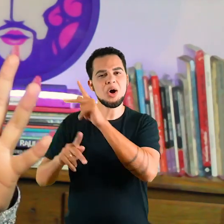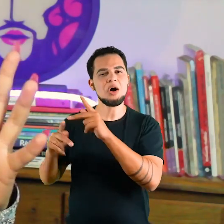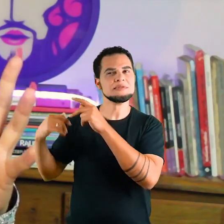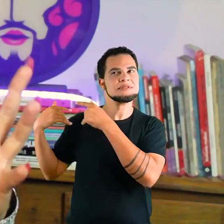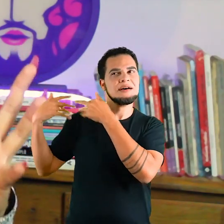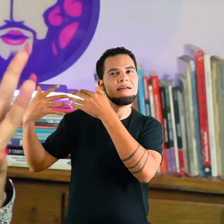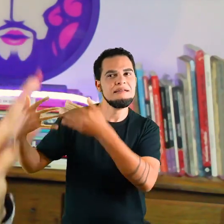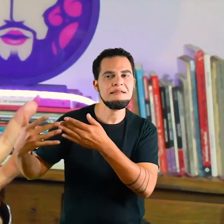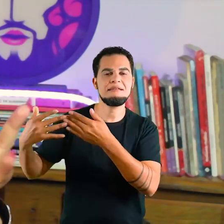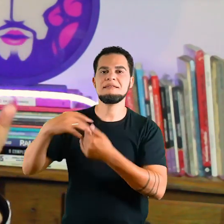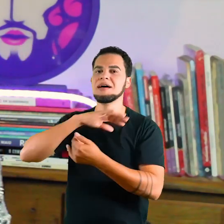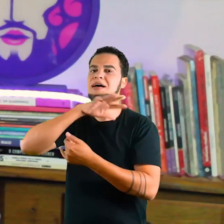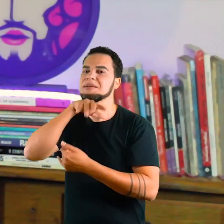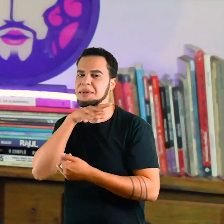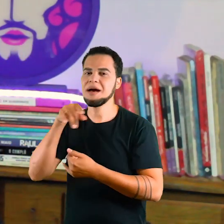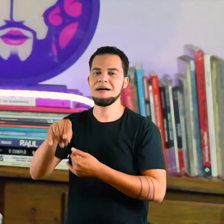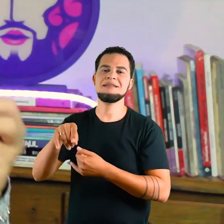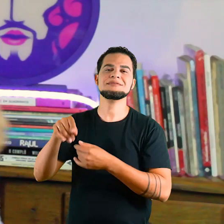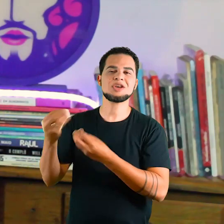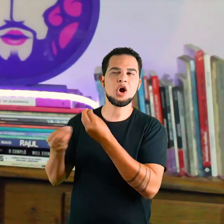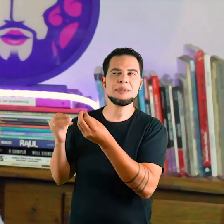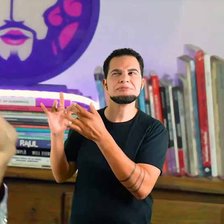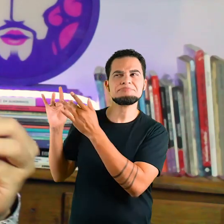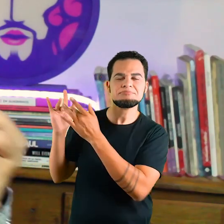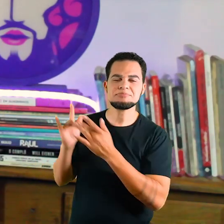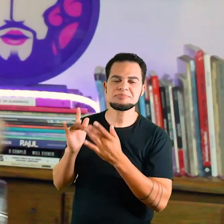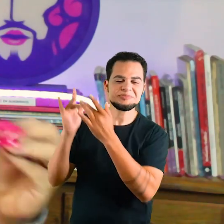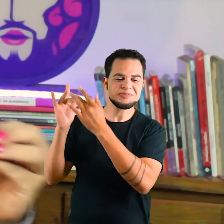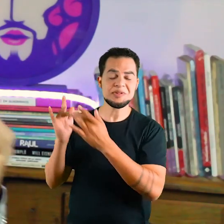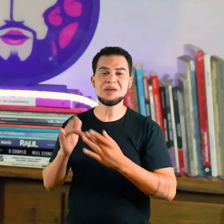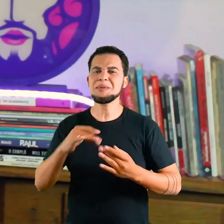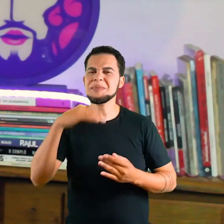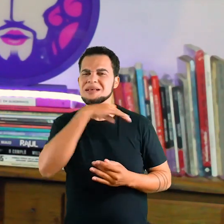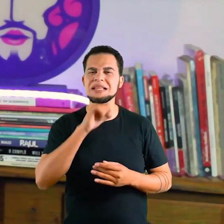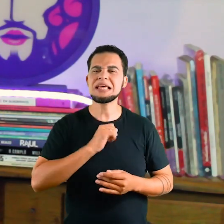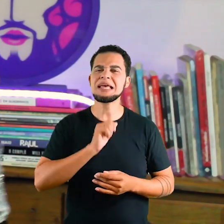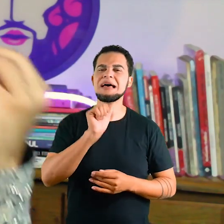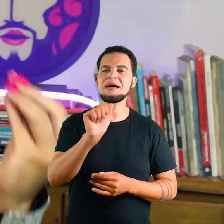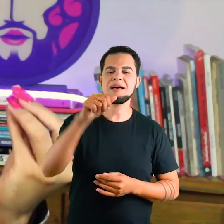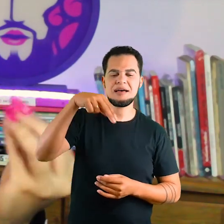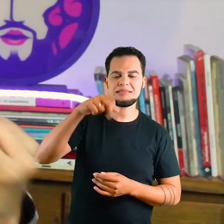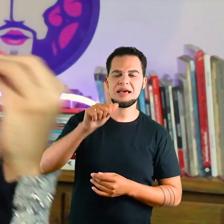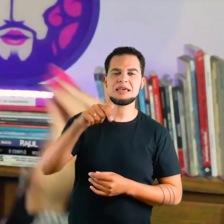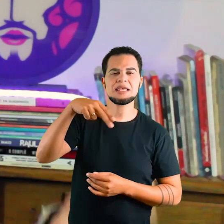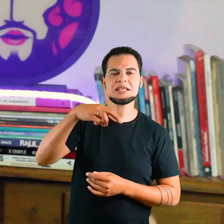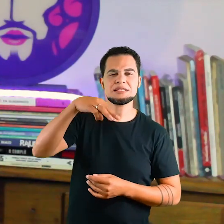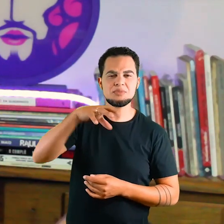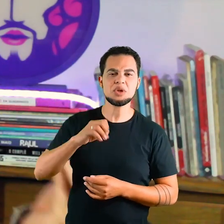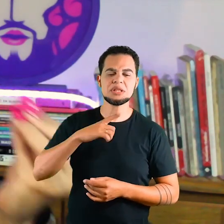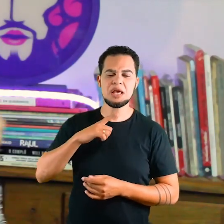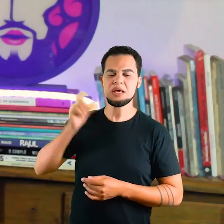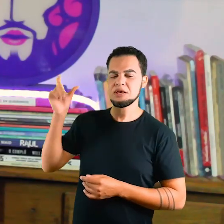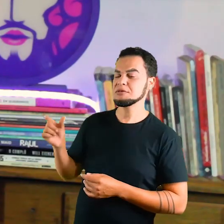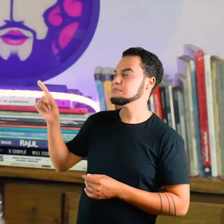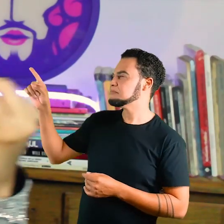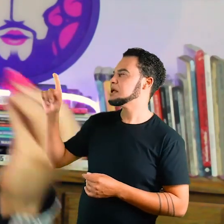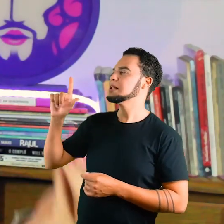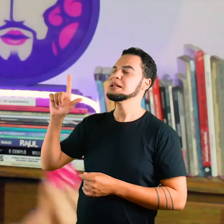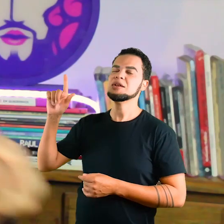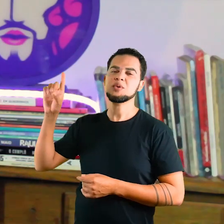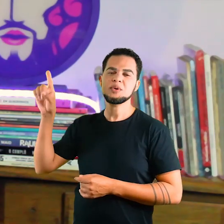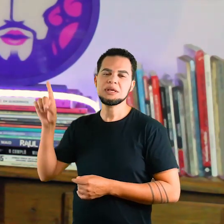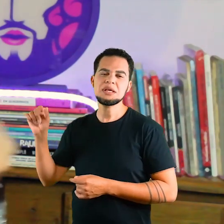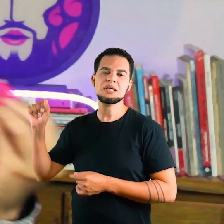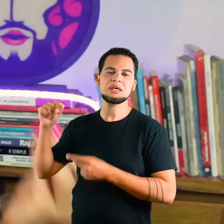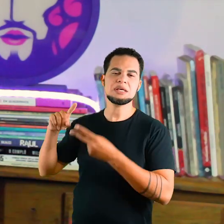Eu achei interessante de como no anarquismo ali, né, tem outras figuras como a francesa Louise Michel, os brasileiros